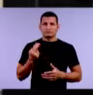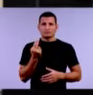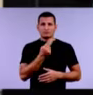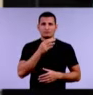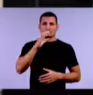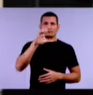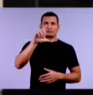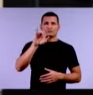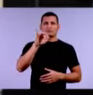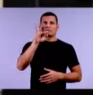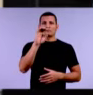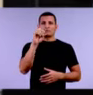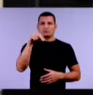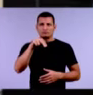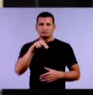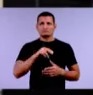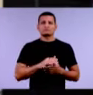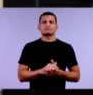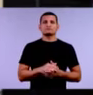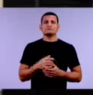Cleiton de Souza, né?